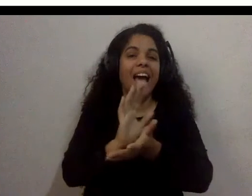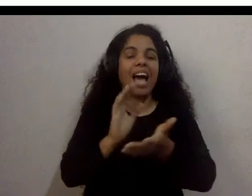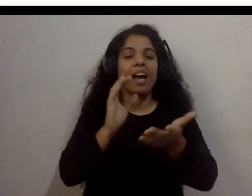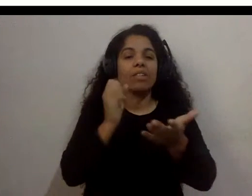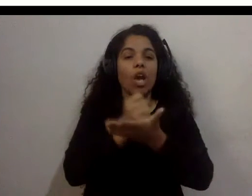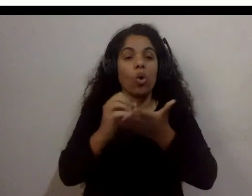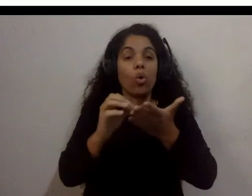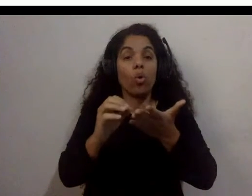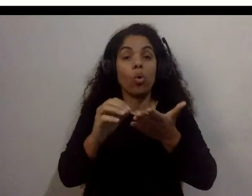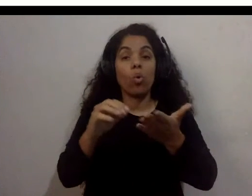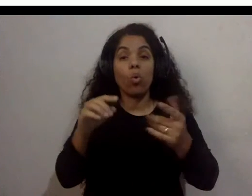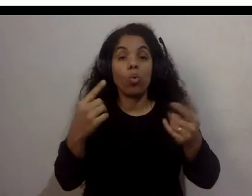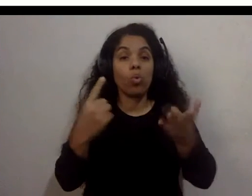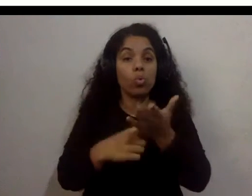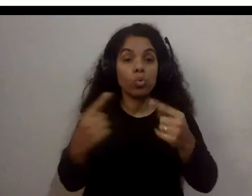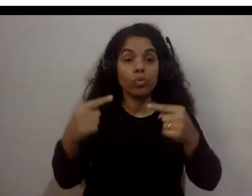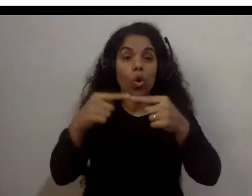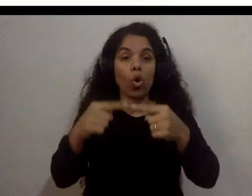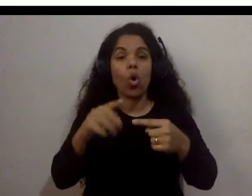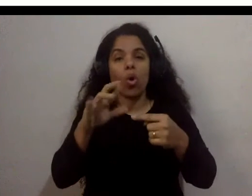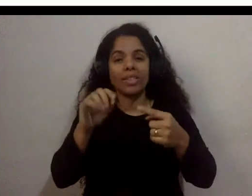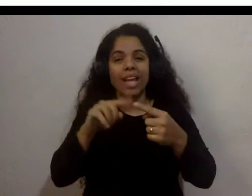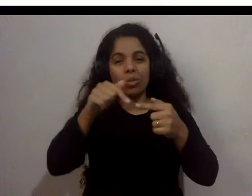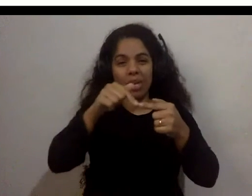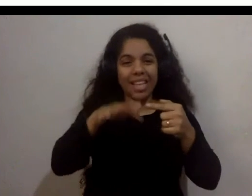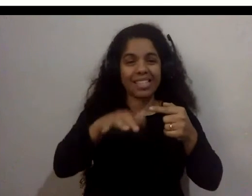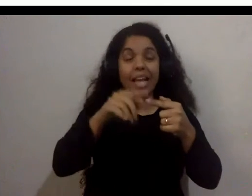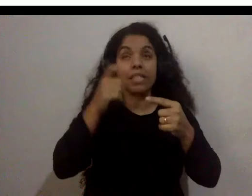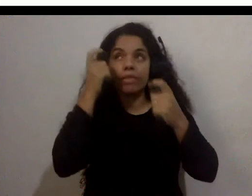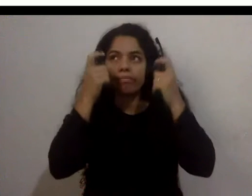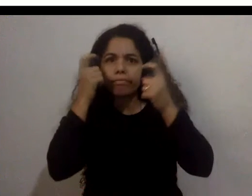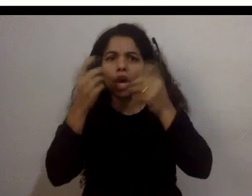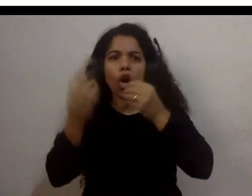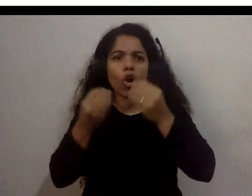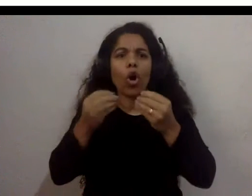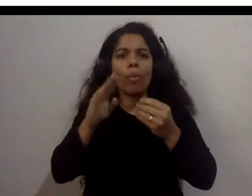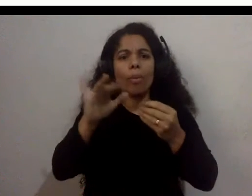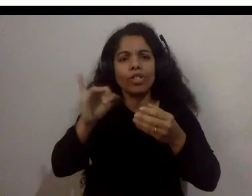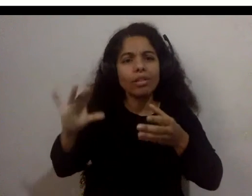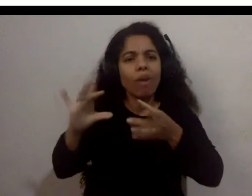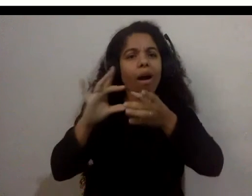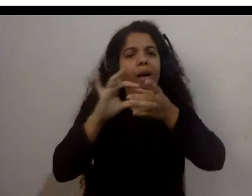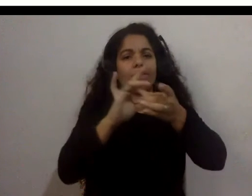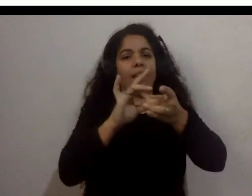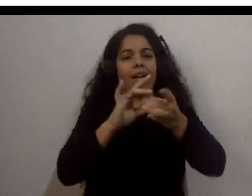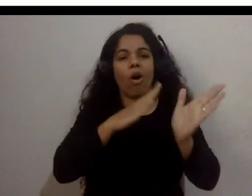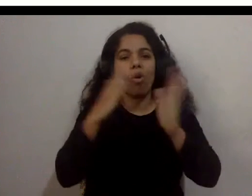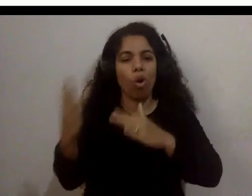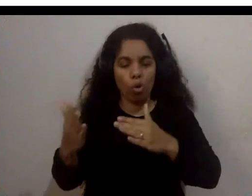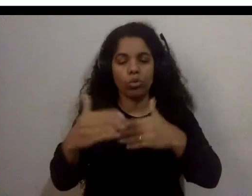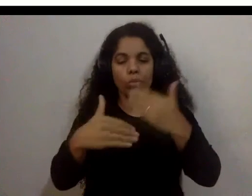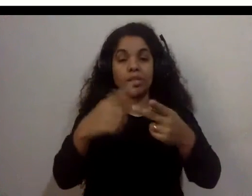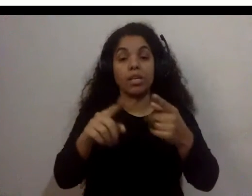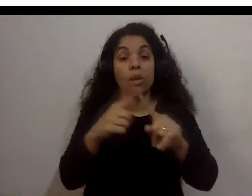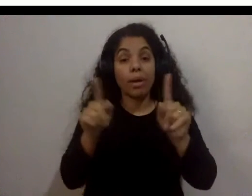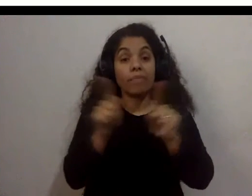classes, você acaba tendo que ficar preocupado em como esses objetos vão integrar ao longo do processo. Mas, em